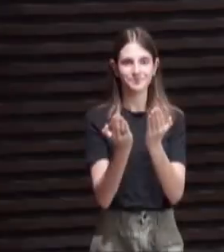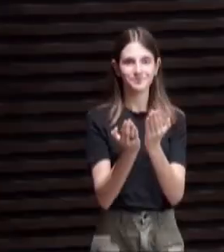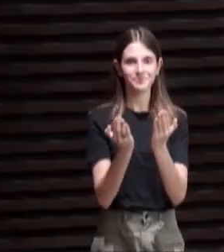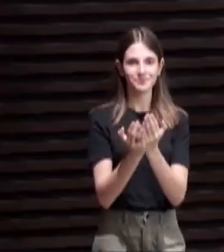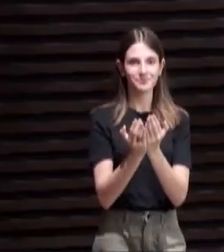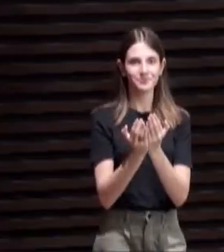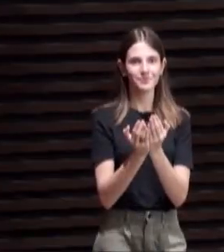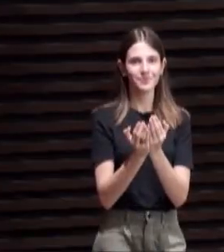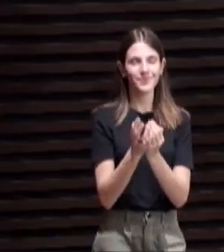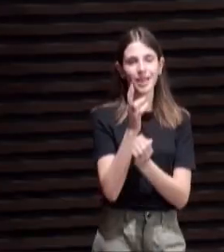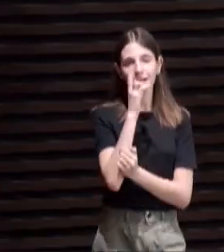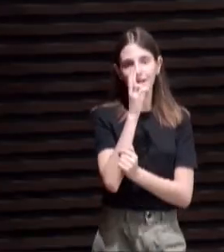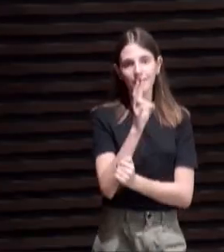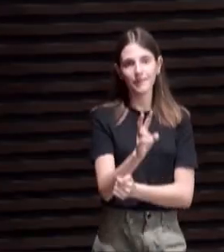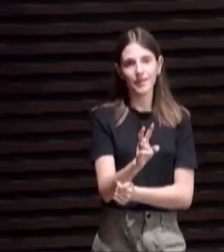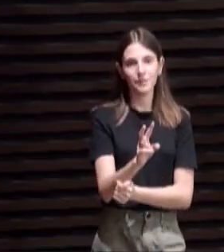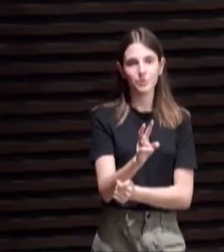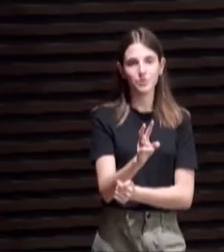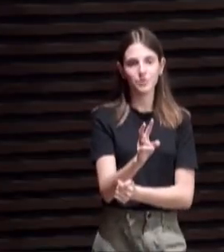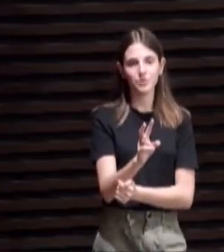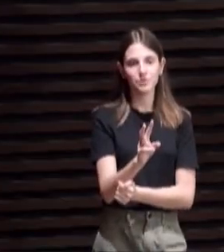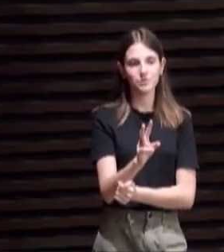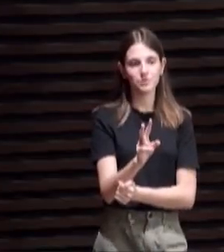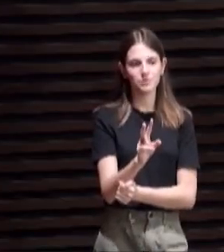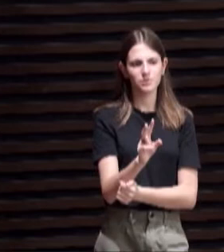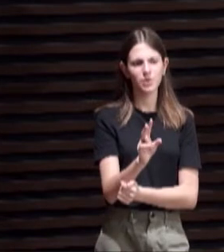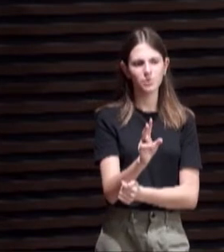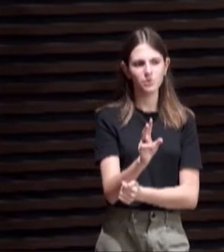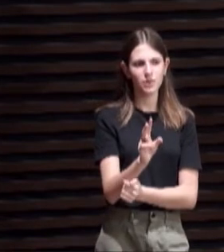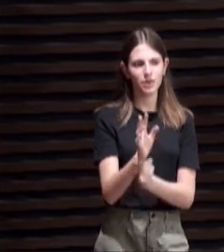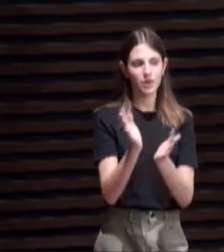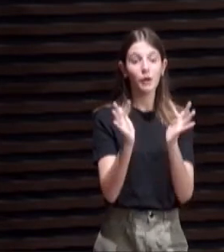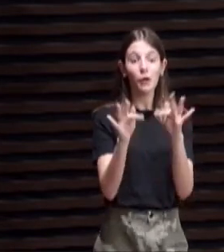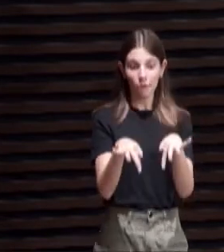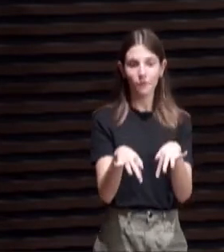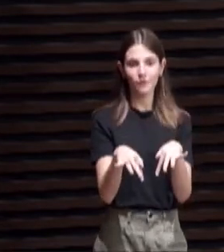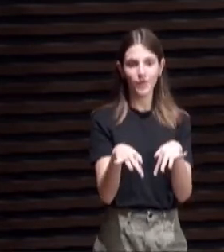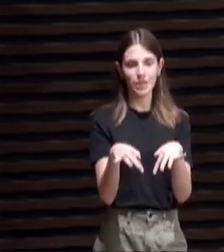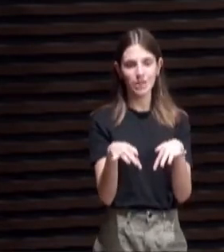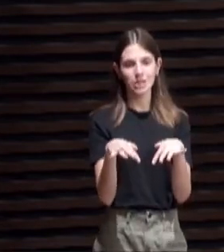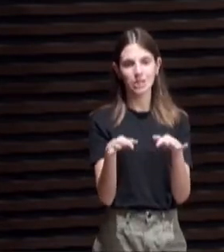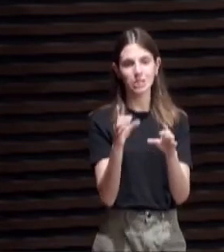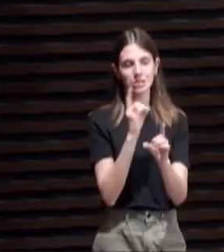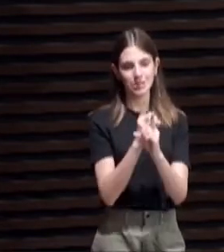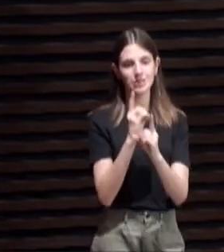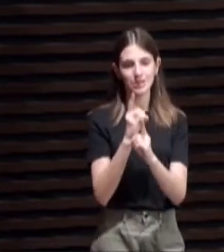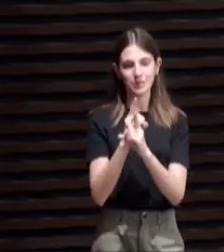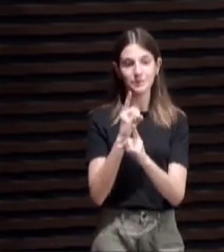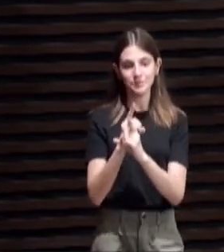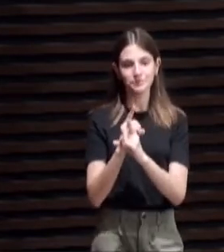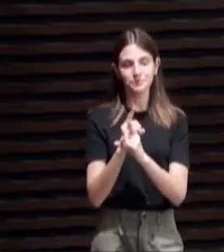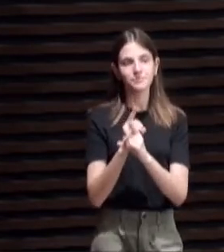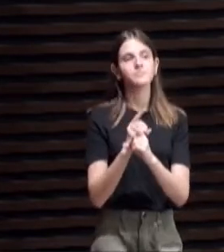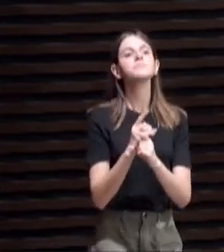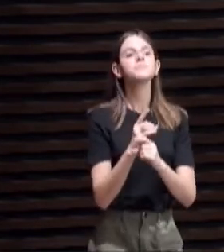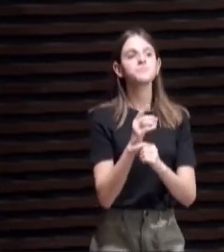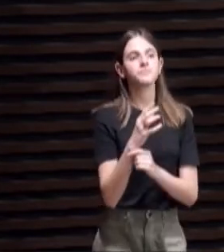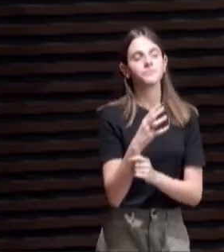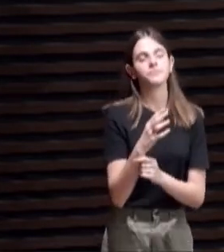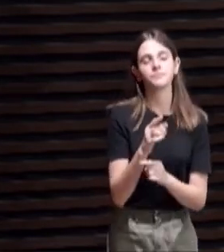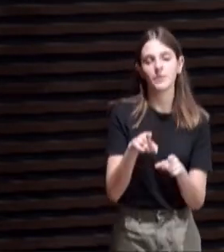Vimos a finitude dos discípulos. Há irmãos, mesmo entre reformados, que